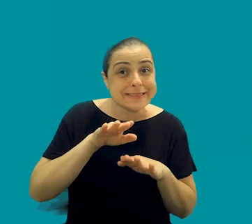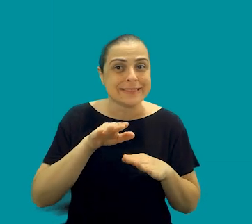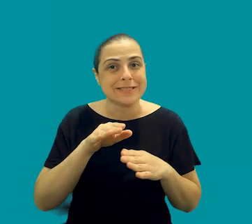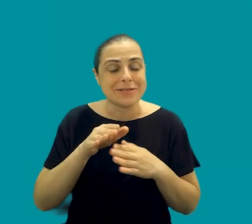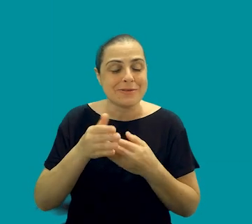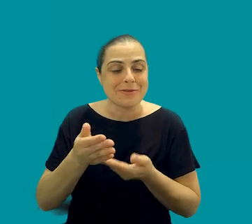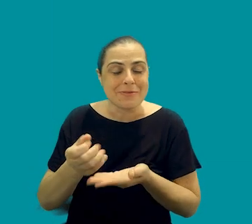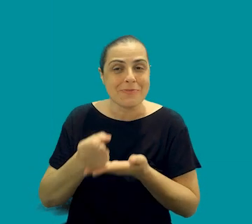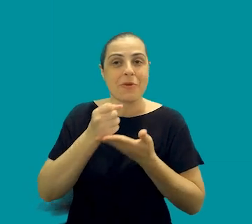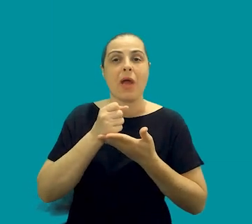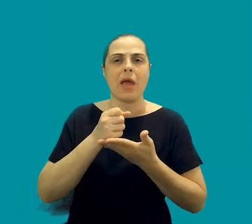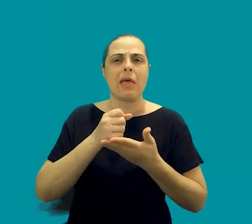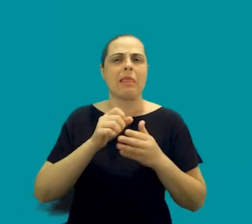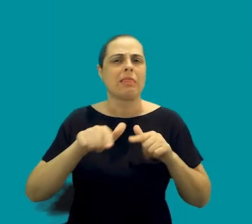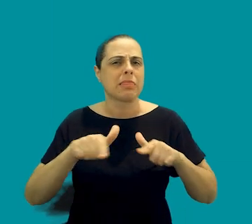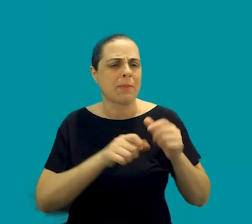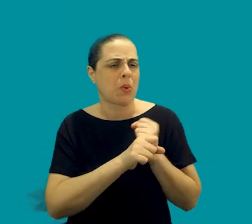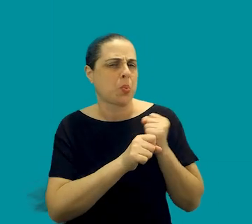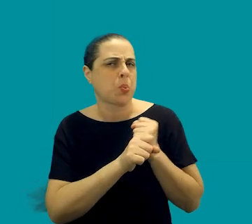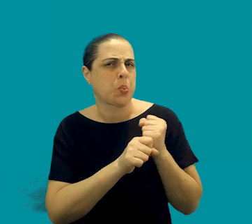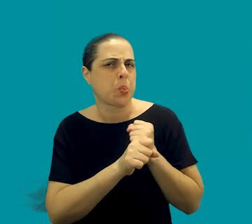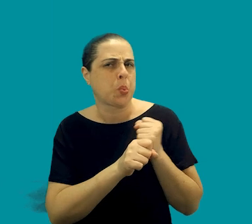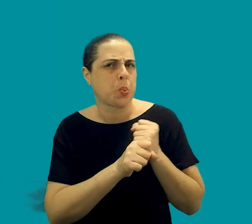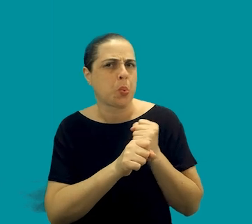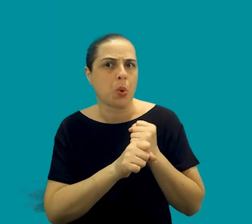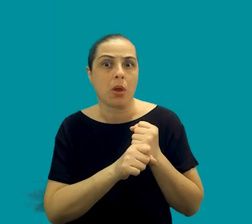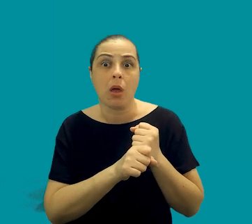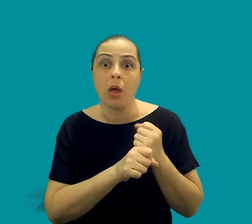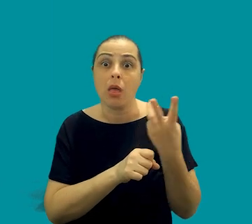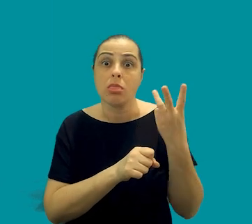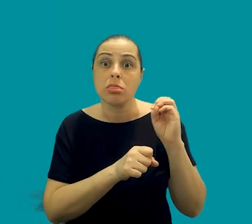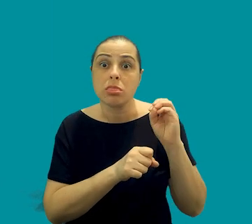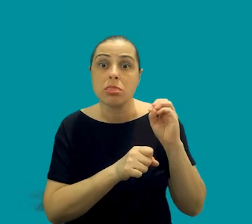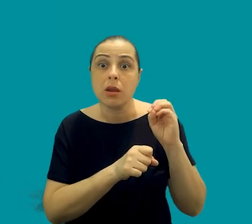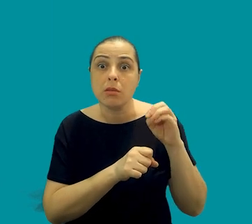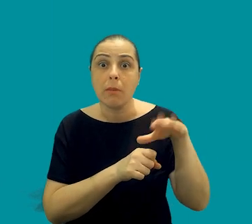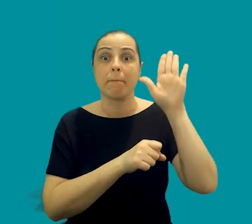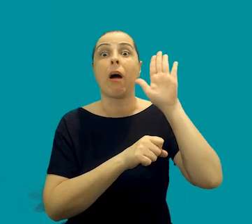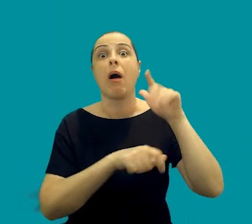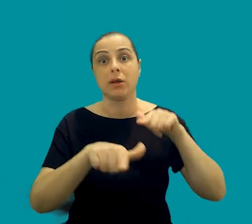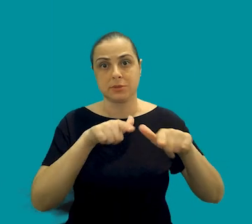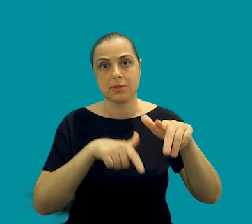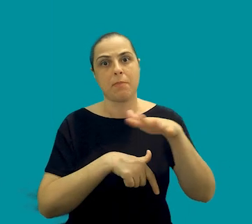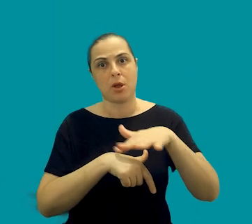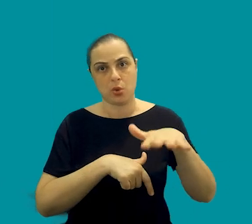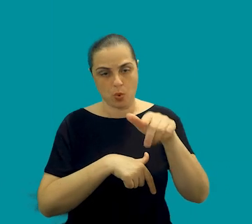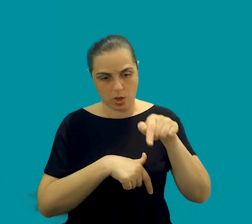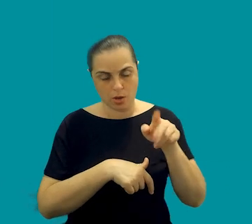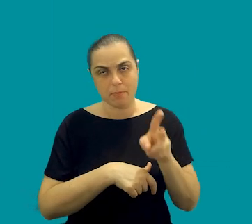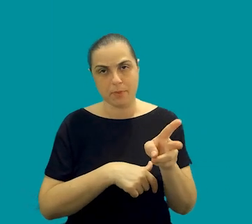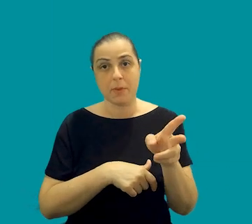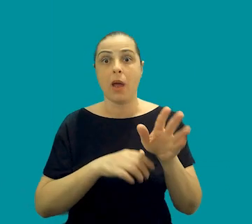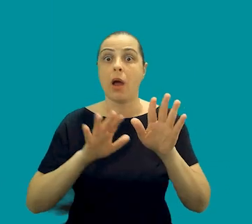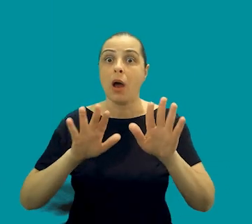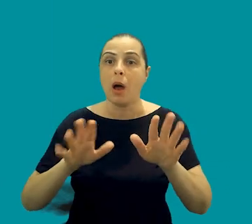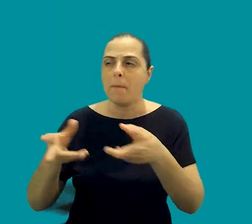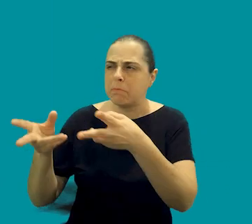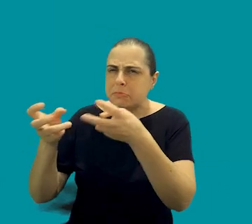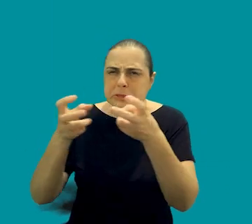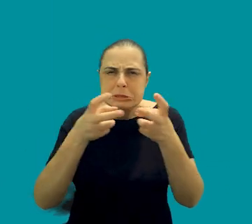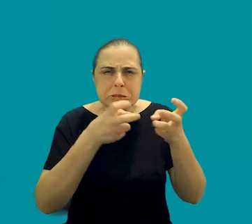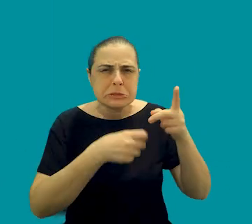a importância desse trabalho, eu estou há muitos anos na área, né, estou nessa área há mais de 30 anos. Então, a gente vê